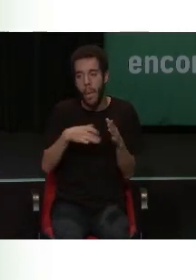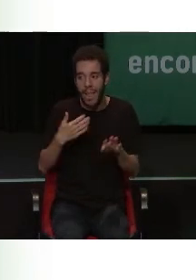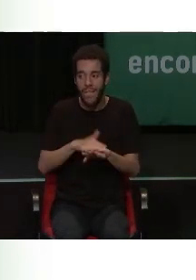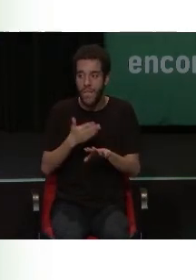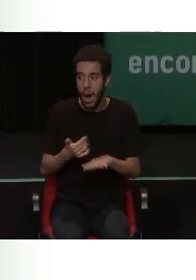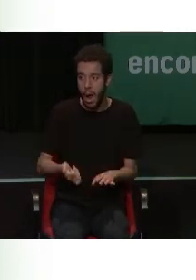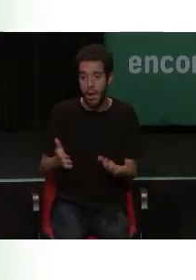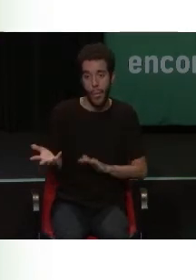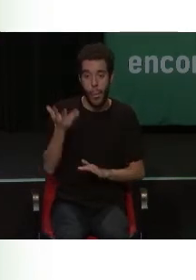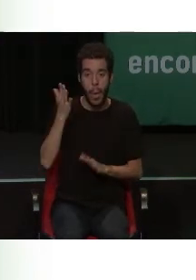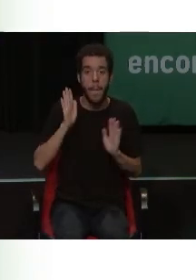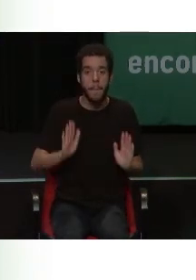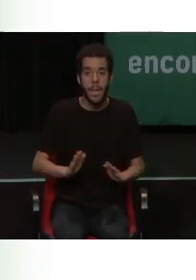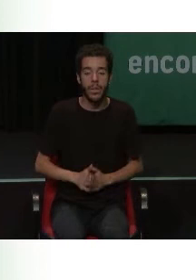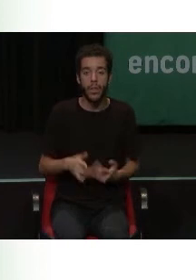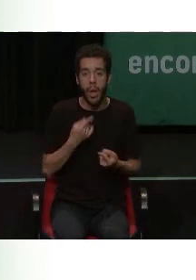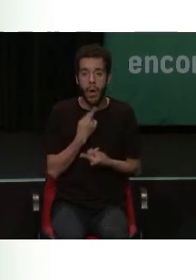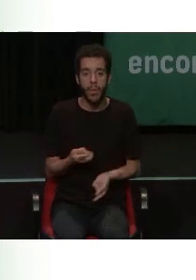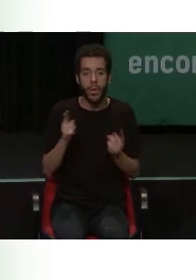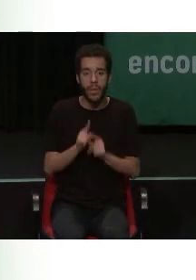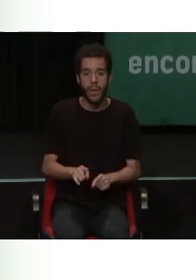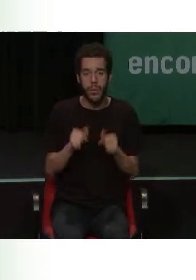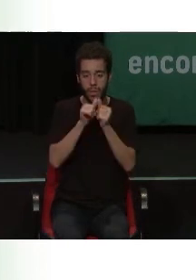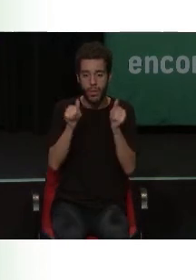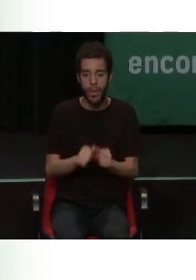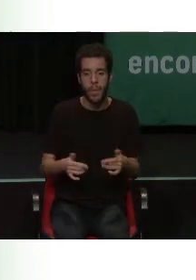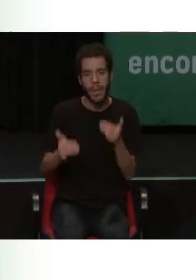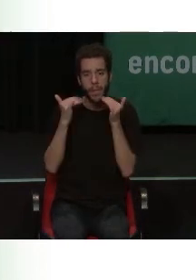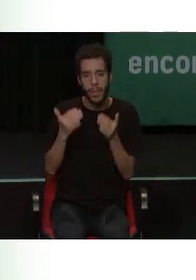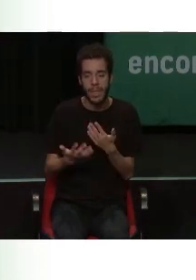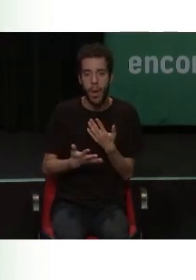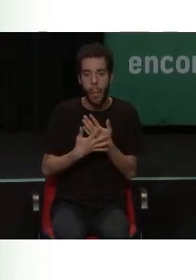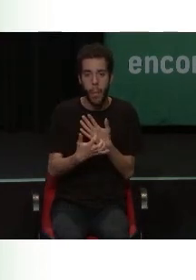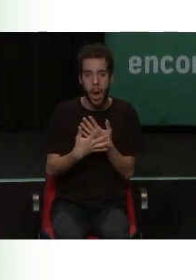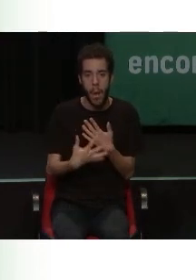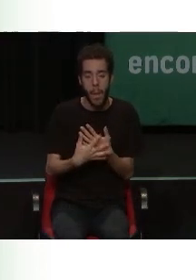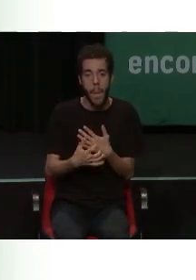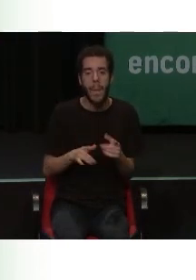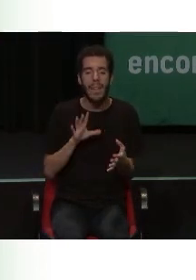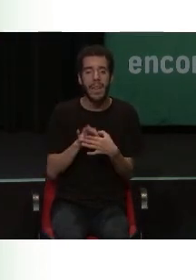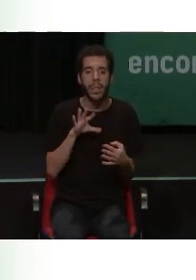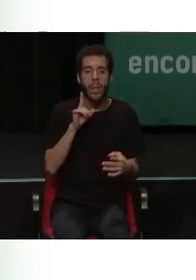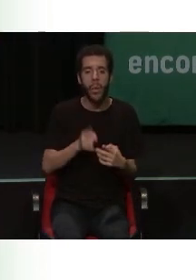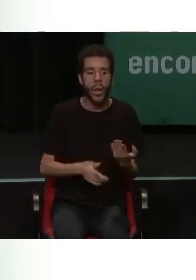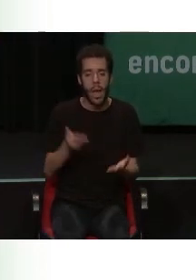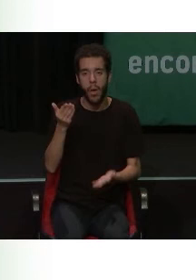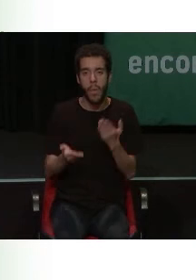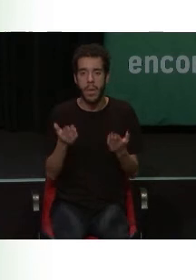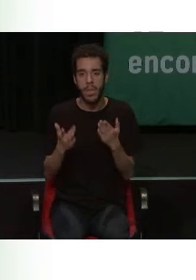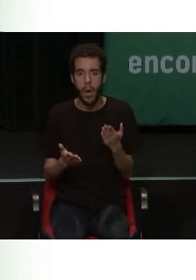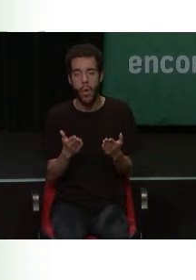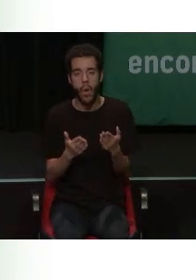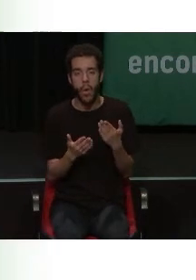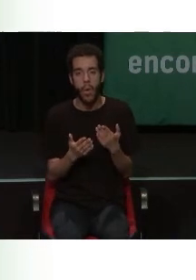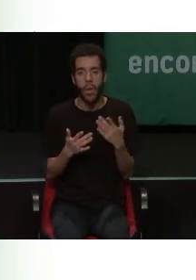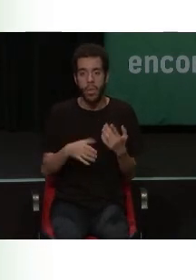sofisticadas, mas, mais uma vez, o sistema de extração do output é extremamente fácil, prende-se com uma comparação da intensidade